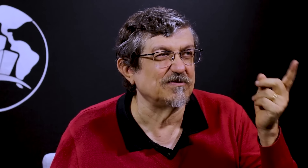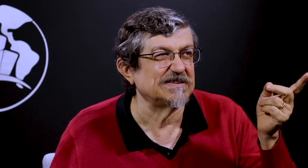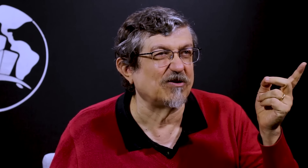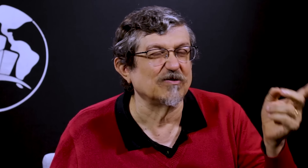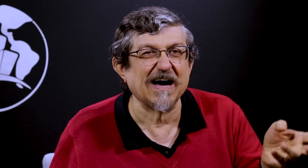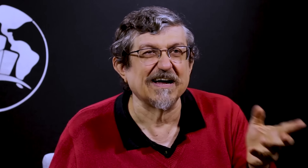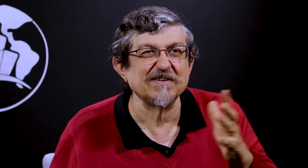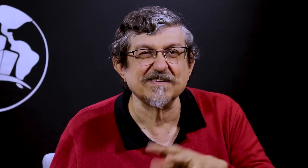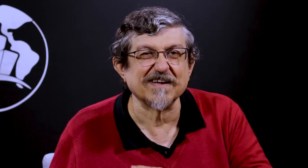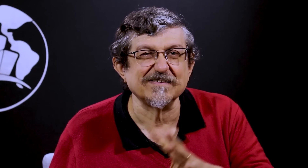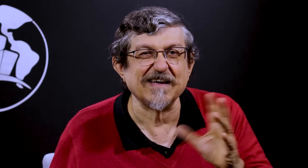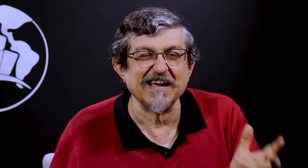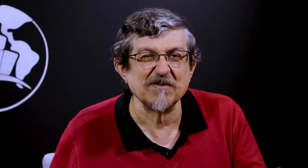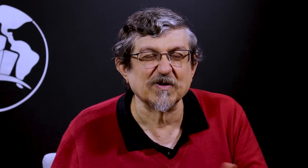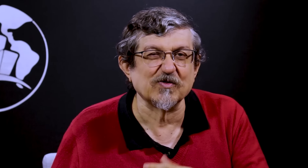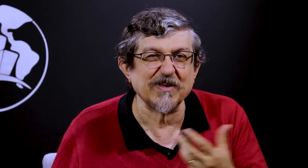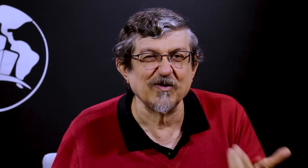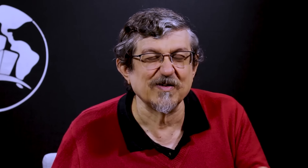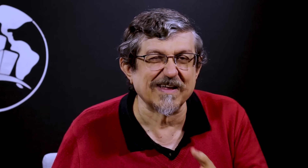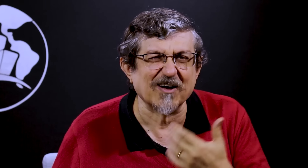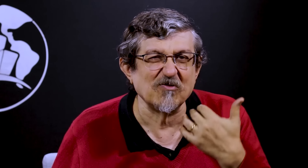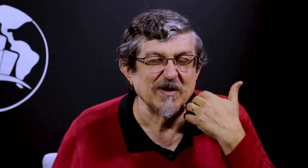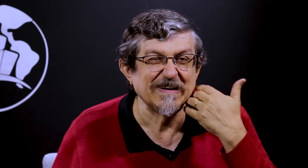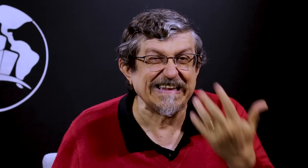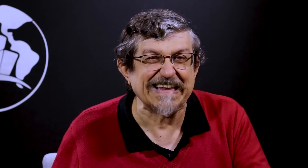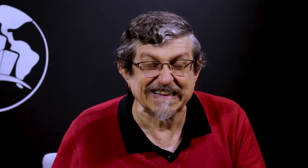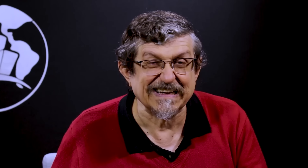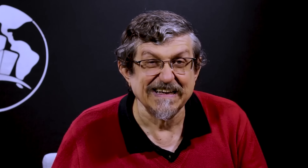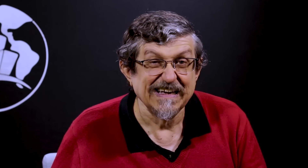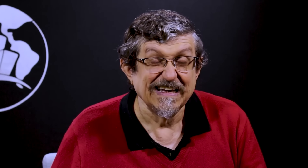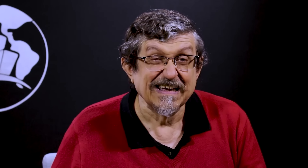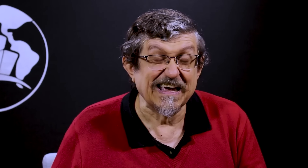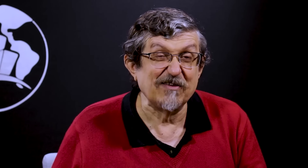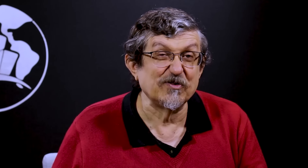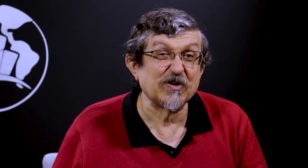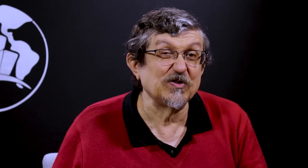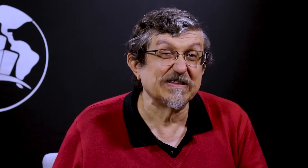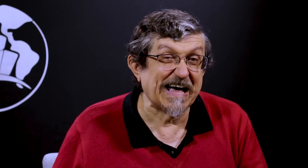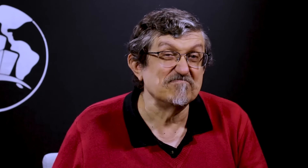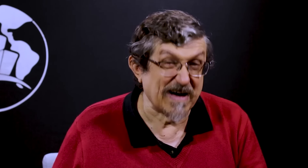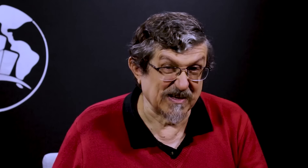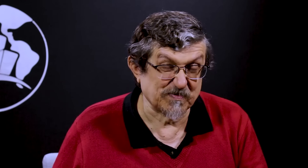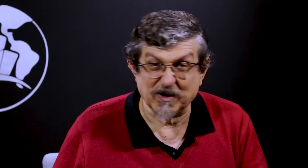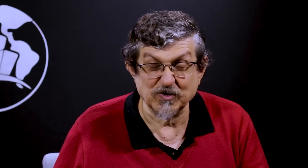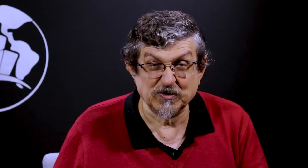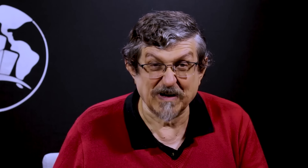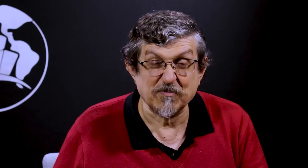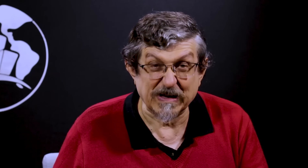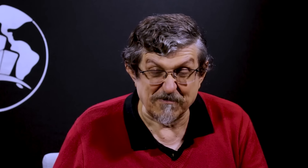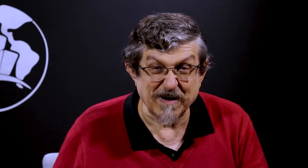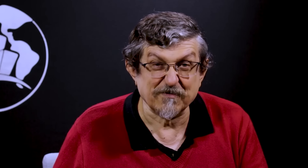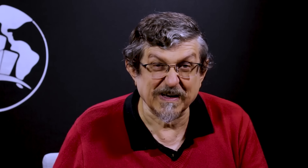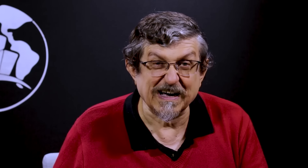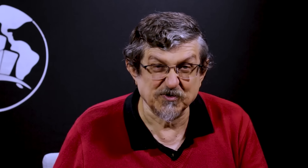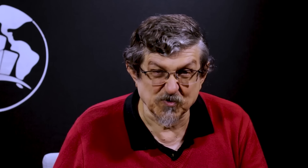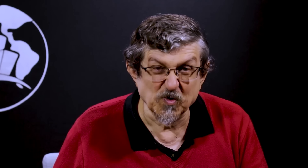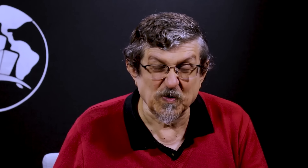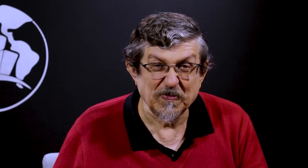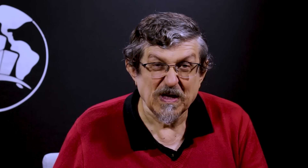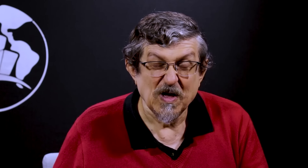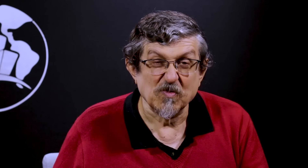e pensou, então, em tal lugar, descansarei porque o Senhor estará comigo, que nada. Ele viu que não dá mais para continuar, porque vai